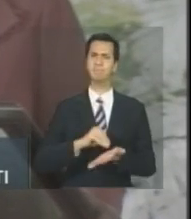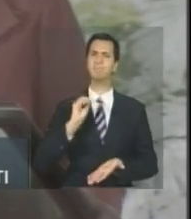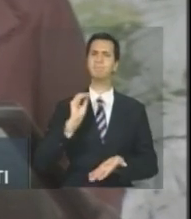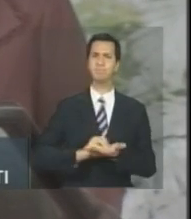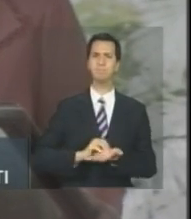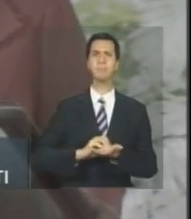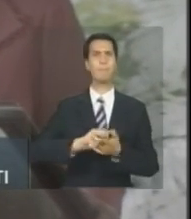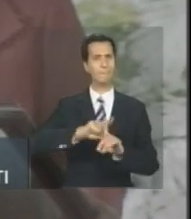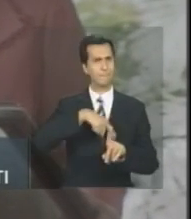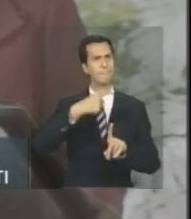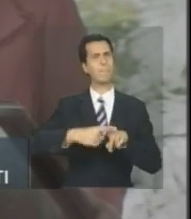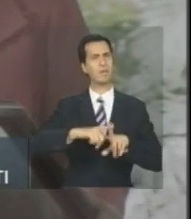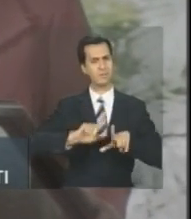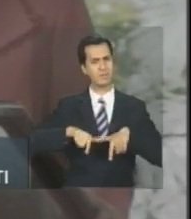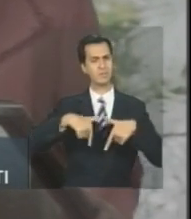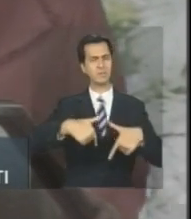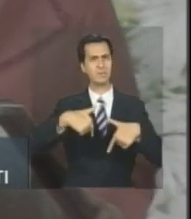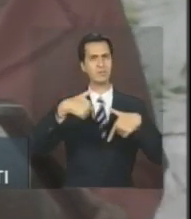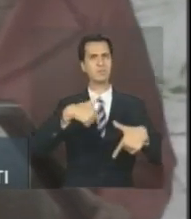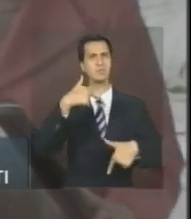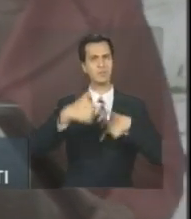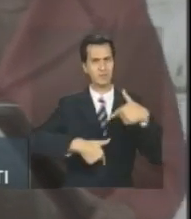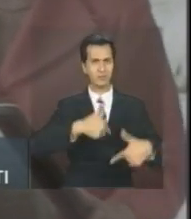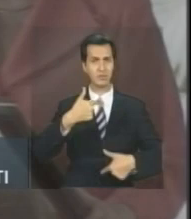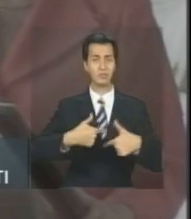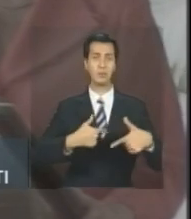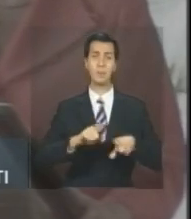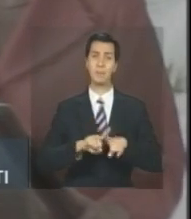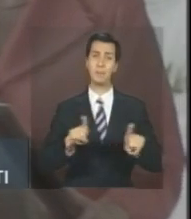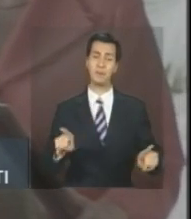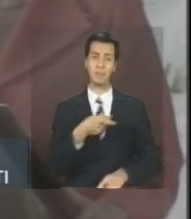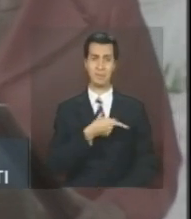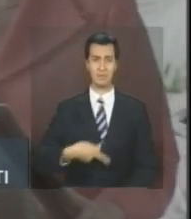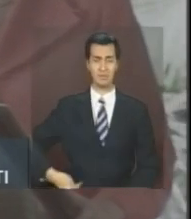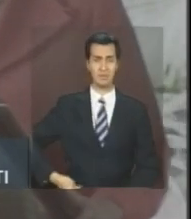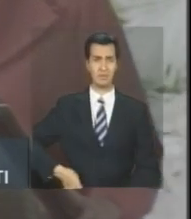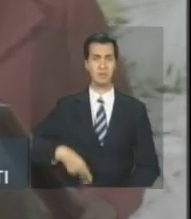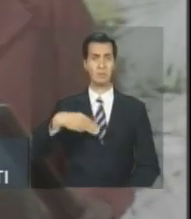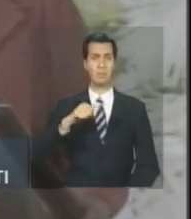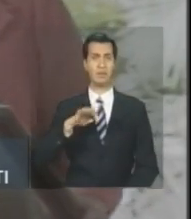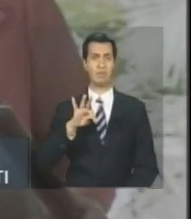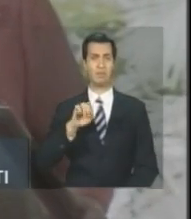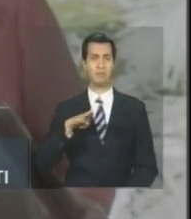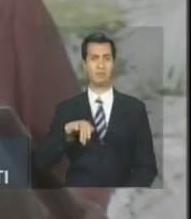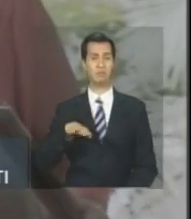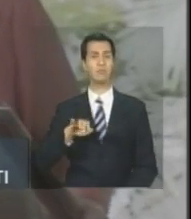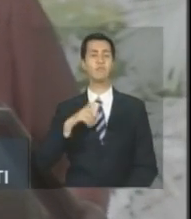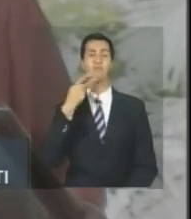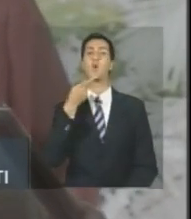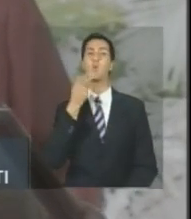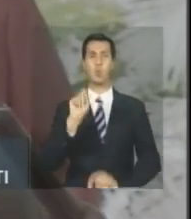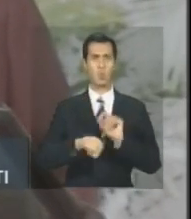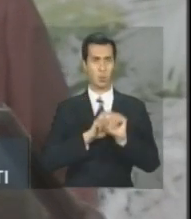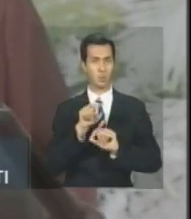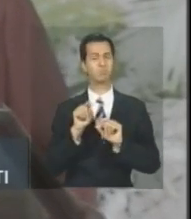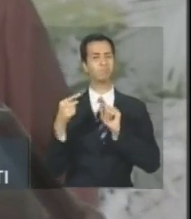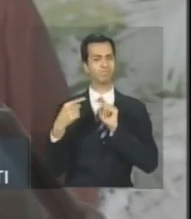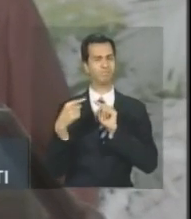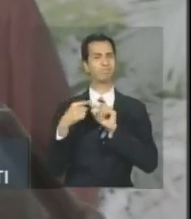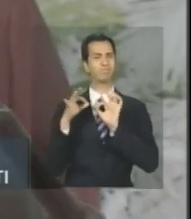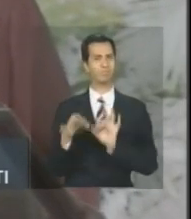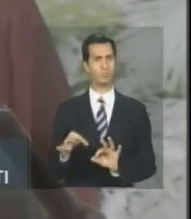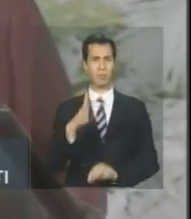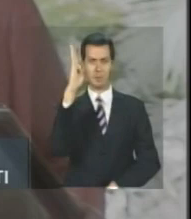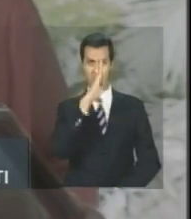a serem superados, mas conforme disse o presidente Martelly, o Brasil se manterá firme ao lado do